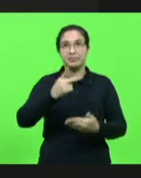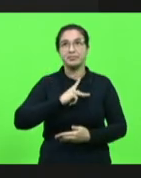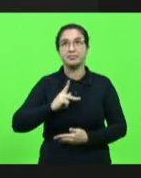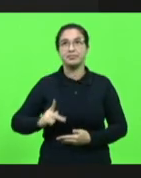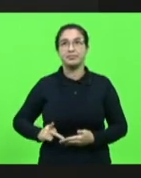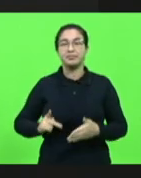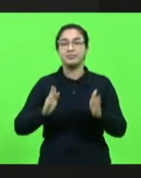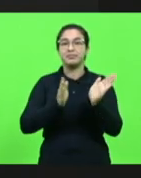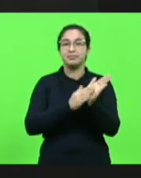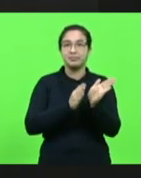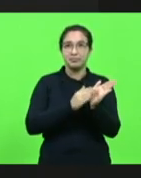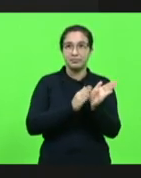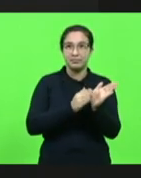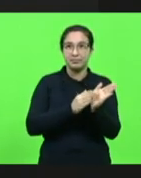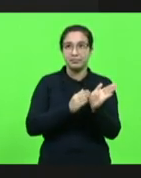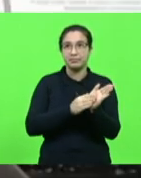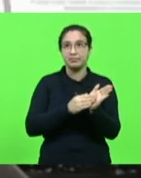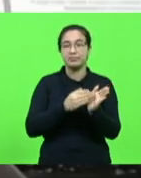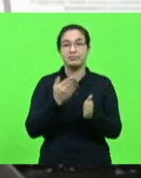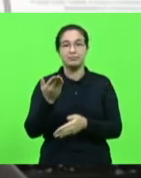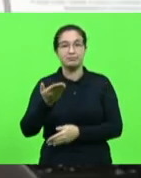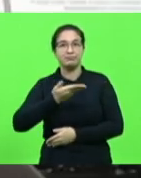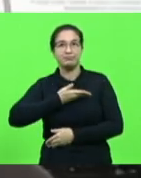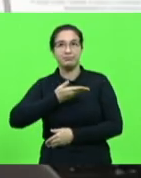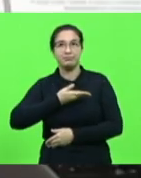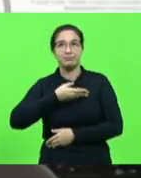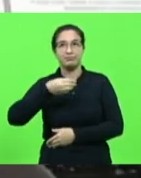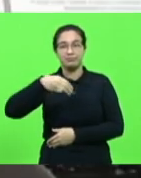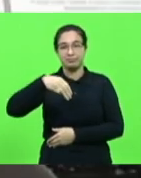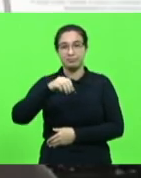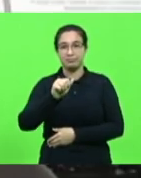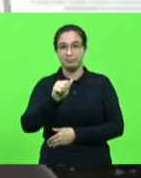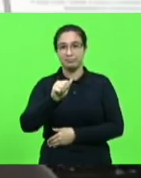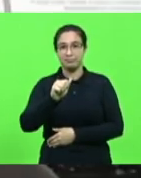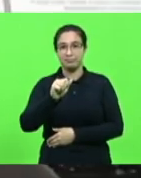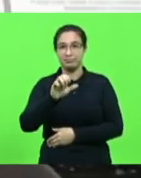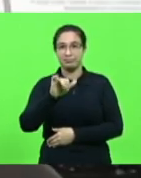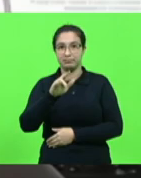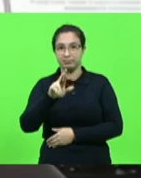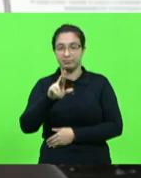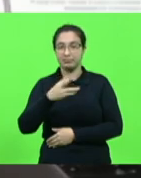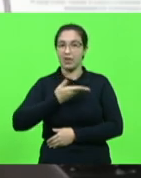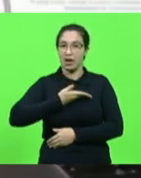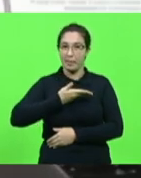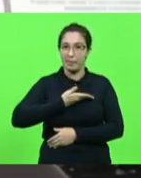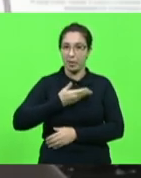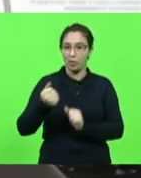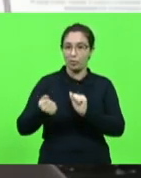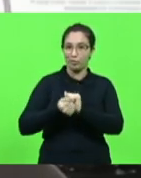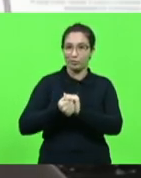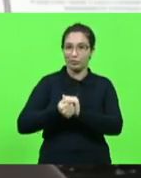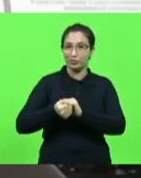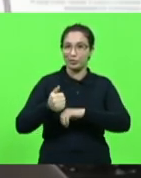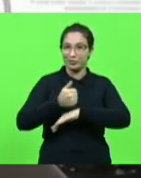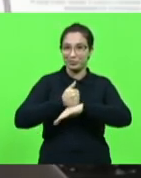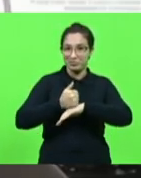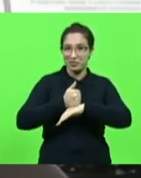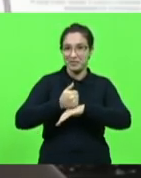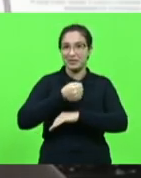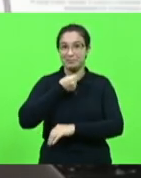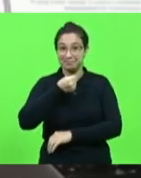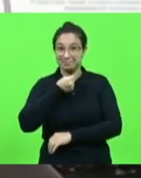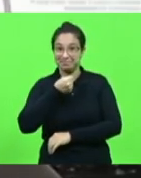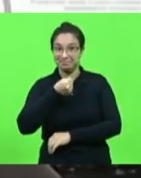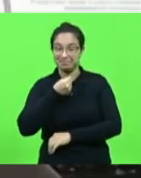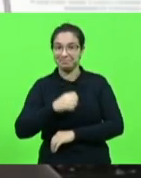parabenizar o colega Moacir Pereira, que, como colega jornalista, é um grande ícone. E, como